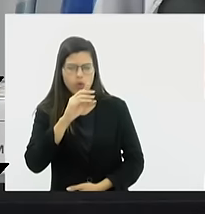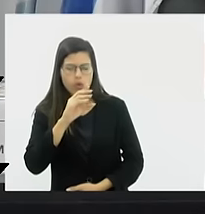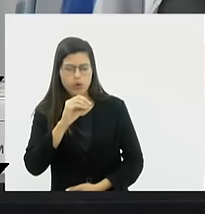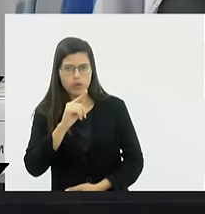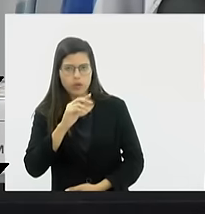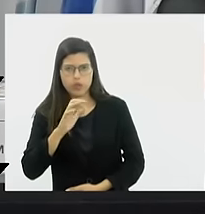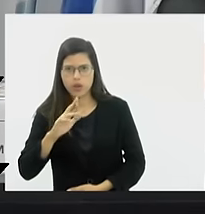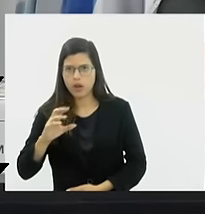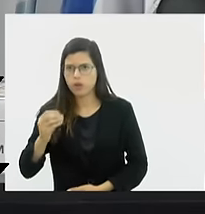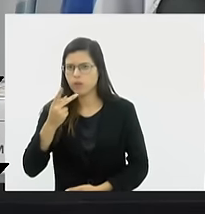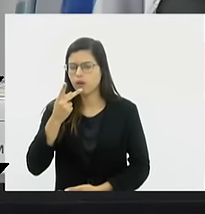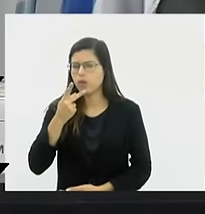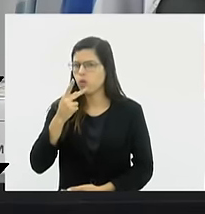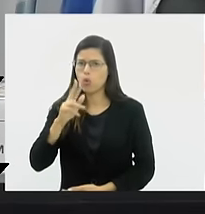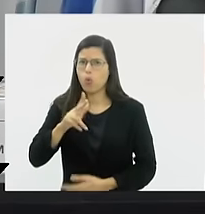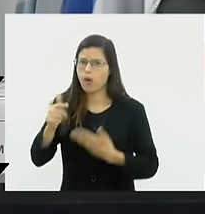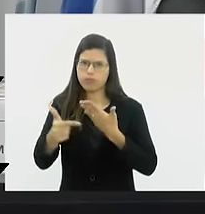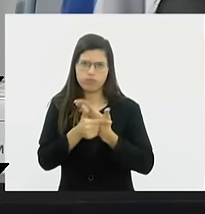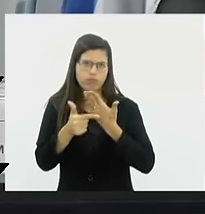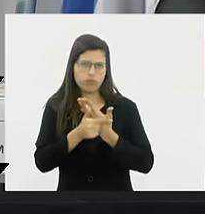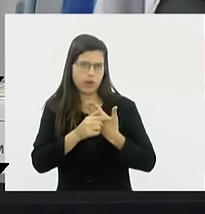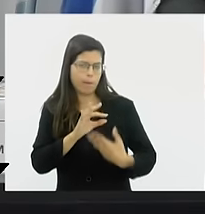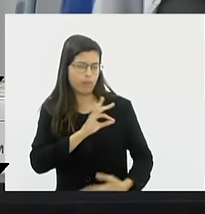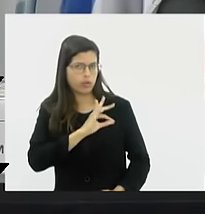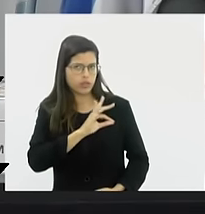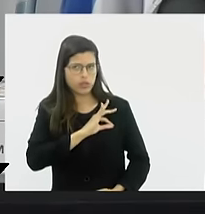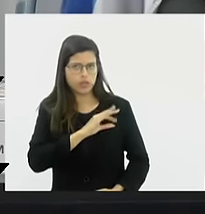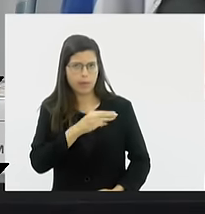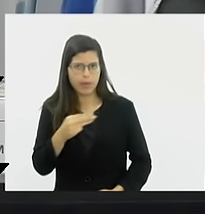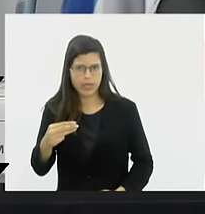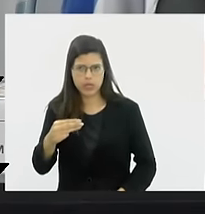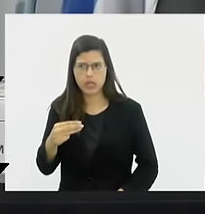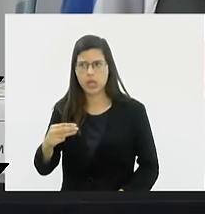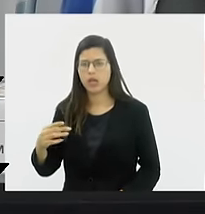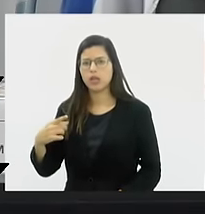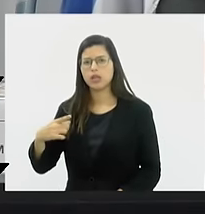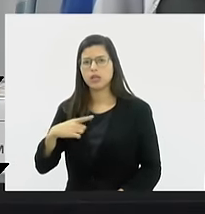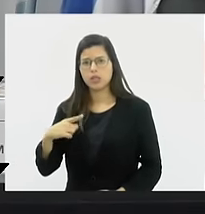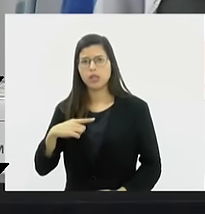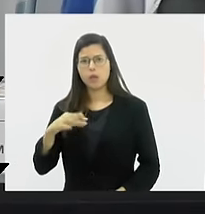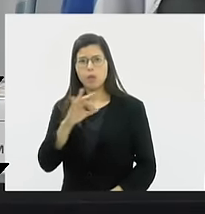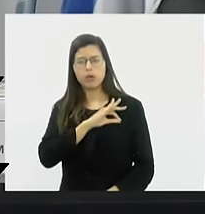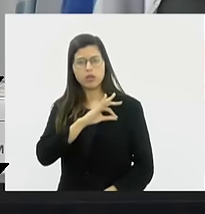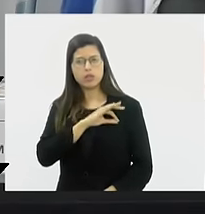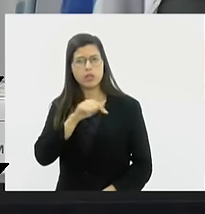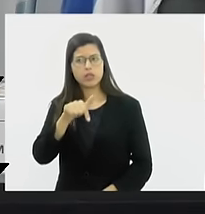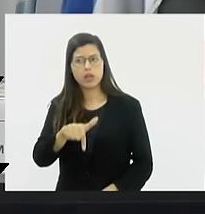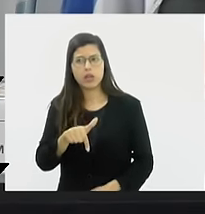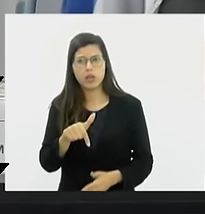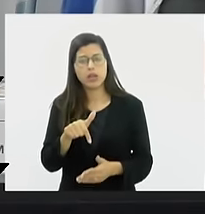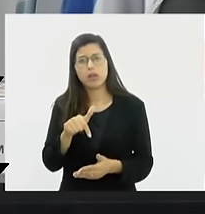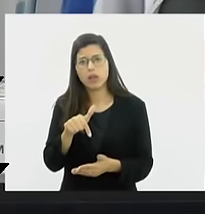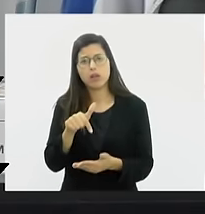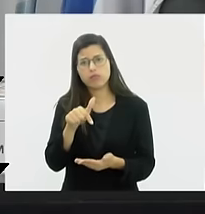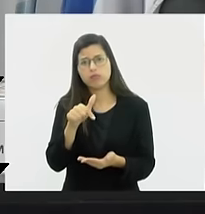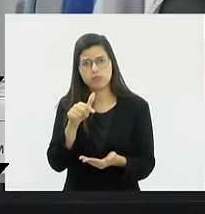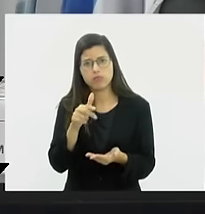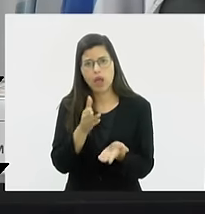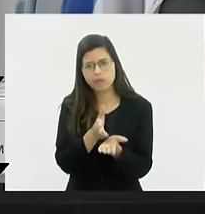função da Polícia Militar. Há policiais ali, como foi apresentado no vídeo, que estão em desvio de